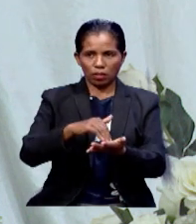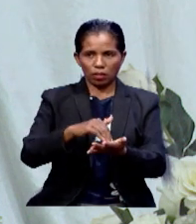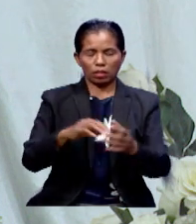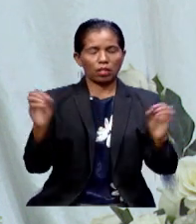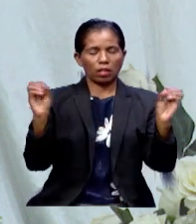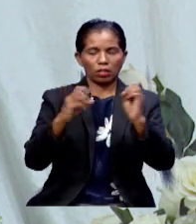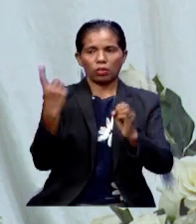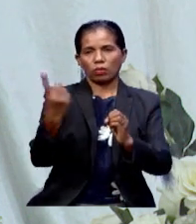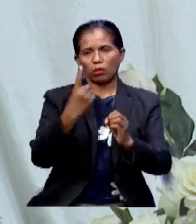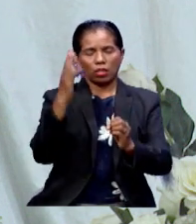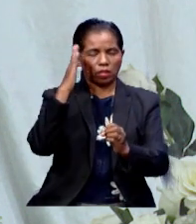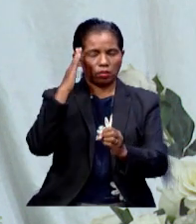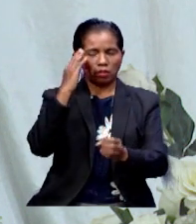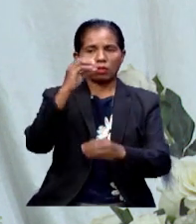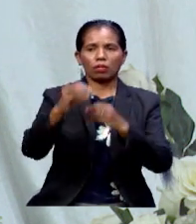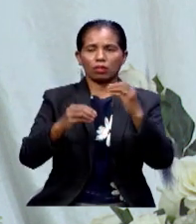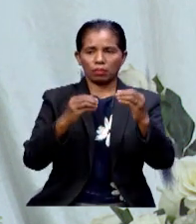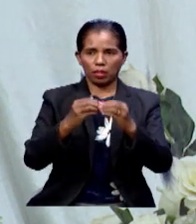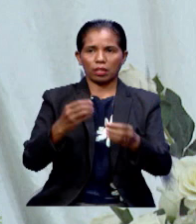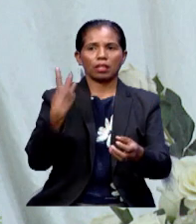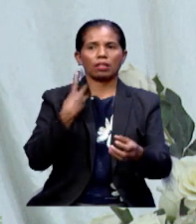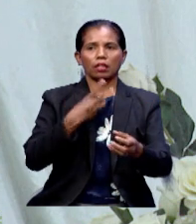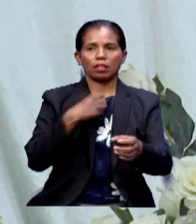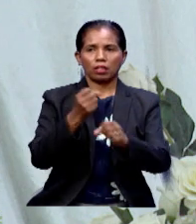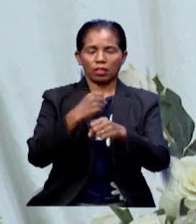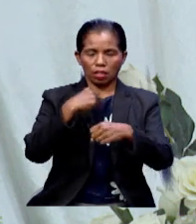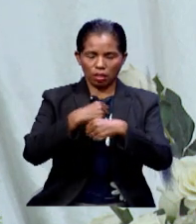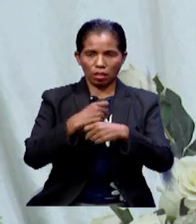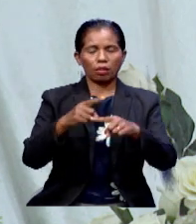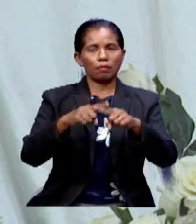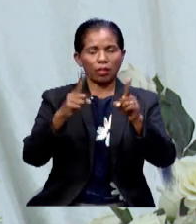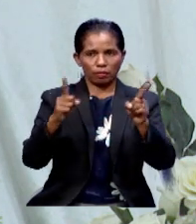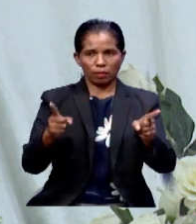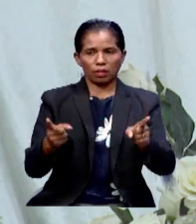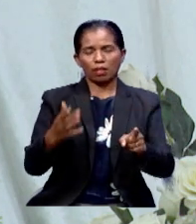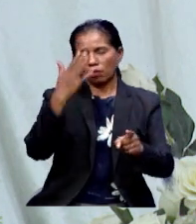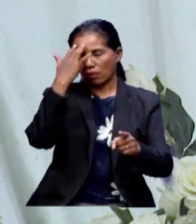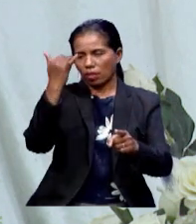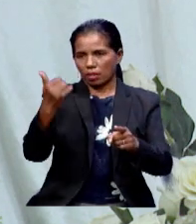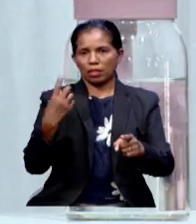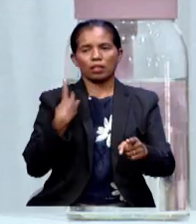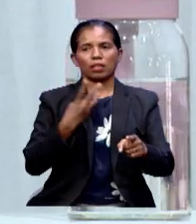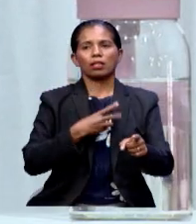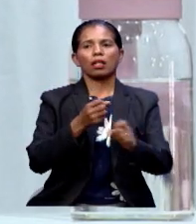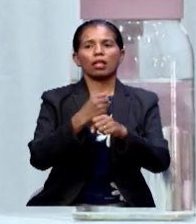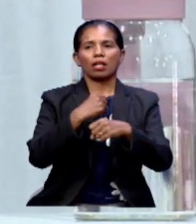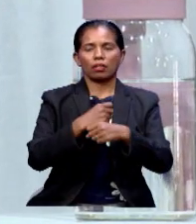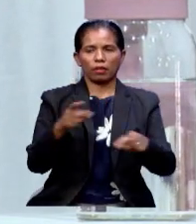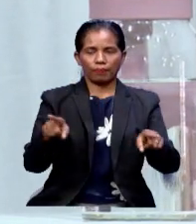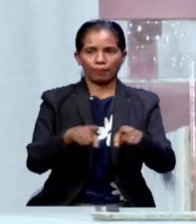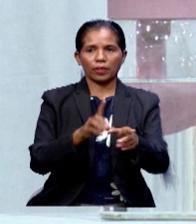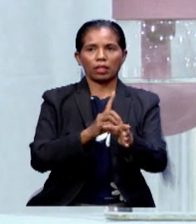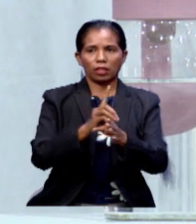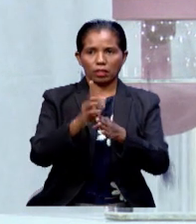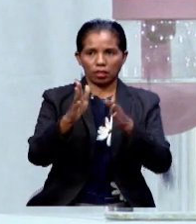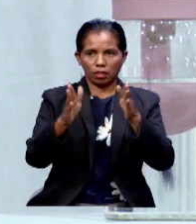deit reflete con a va buat nebe ita halo mai be tan ba sa mak ita halo ida ne. Diretora